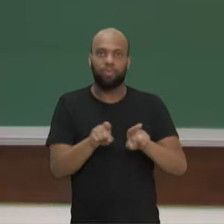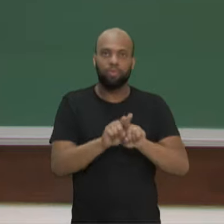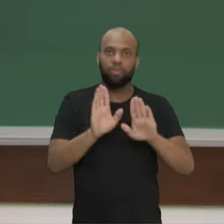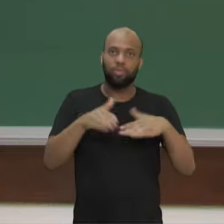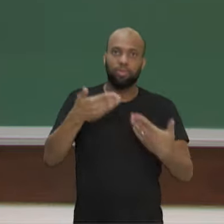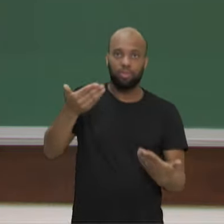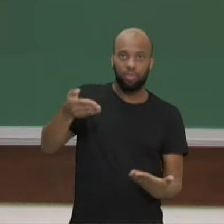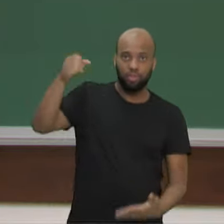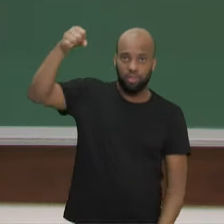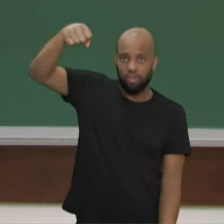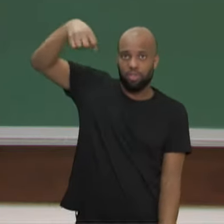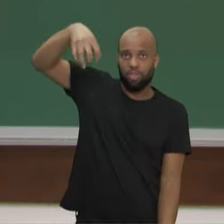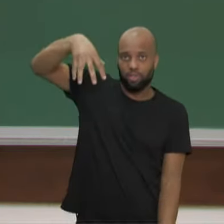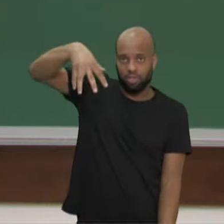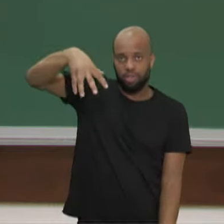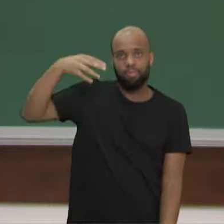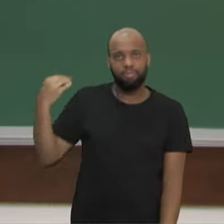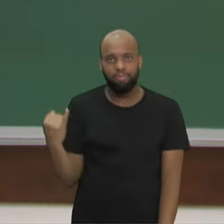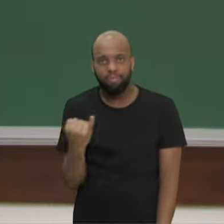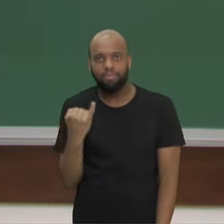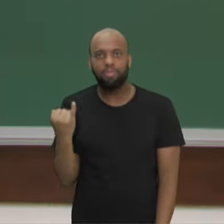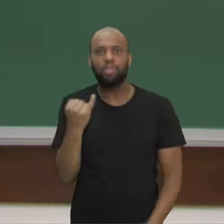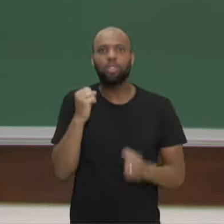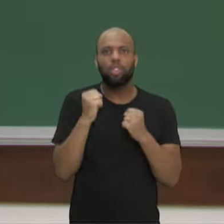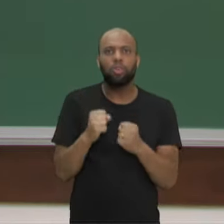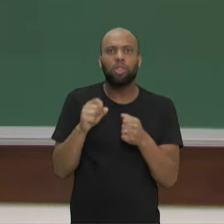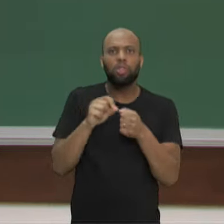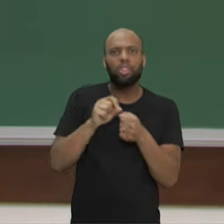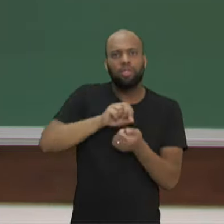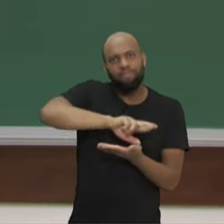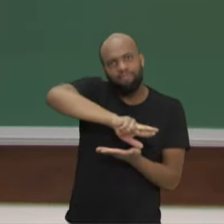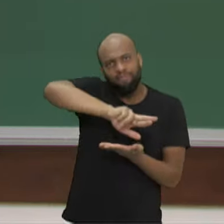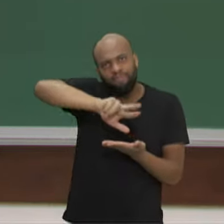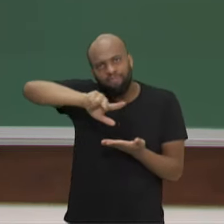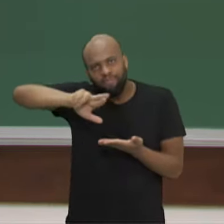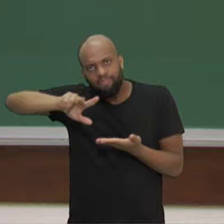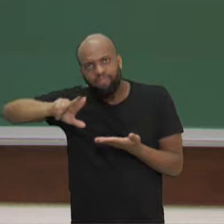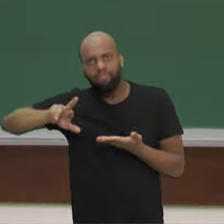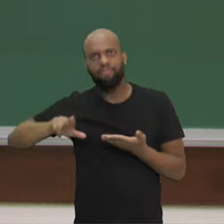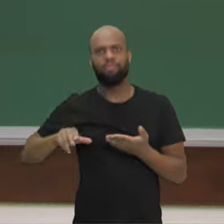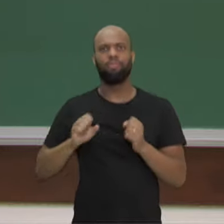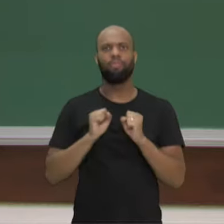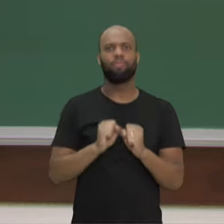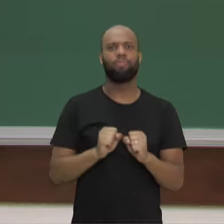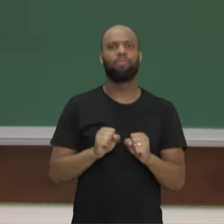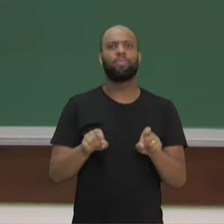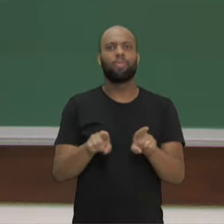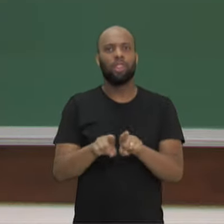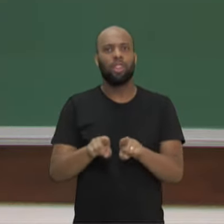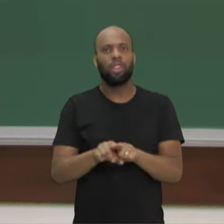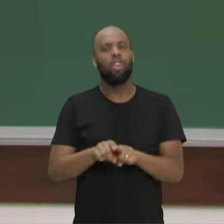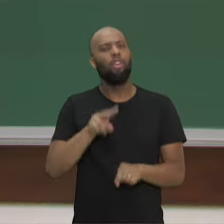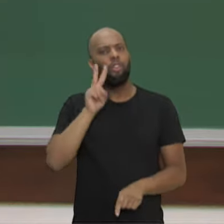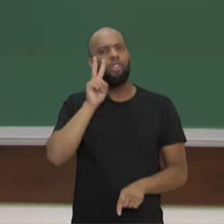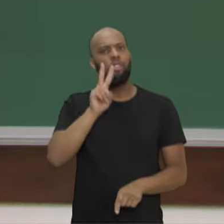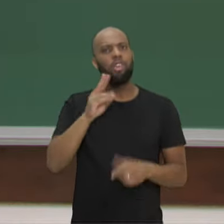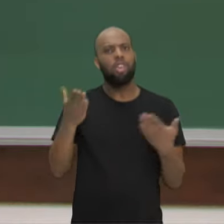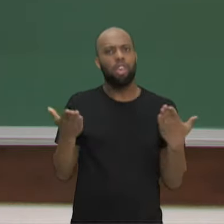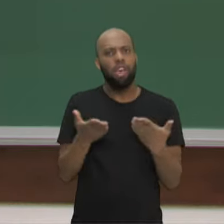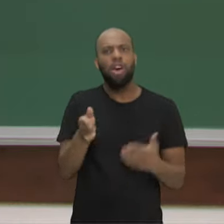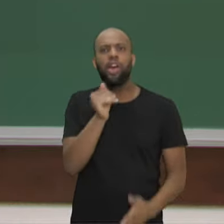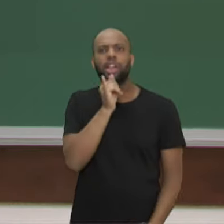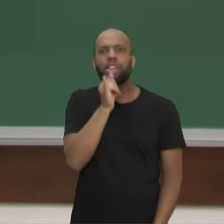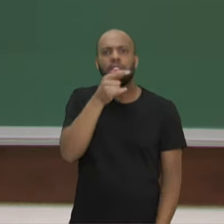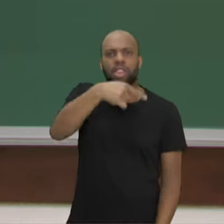muito importante. E a gente pode fazê-las de diversas maneiras, né? A gente vai ir vendo aqui um pouquinho delas, dos exemplos,